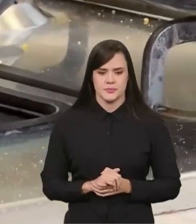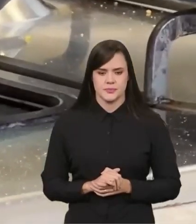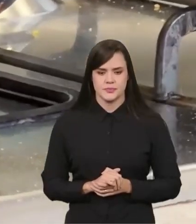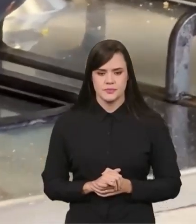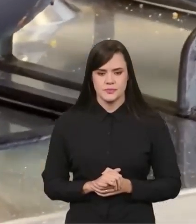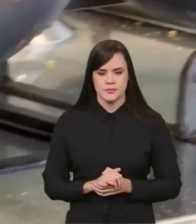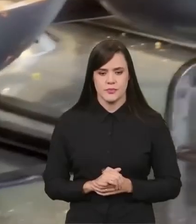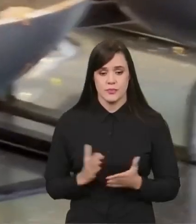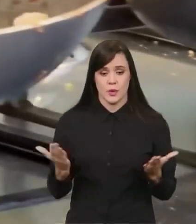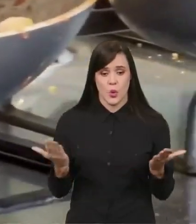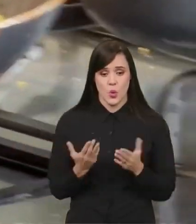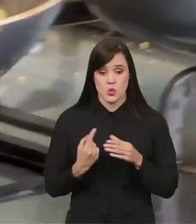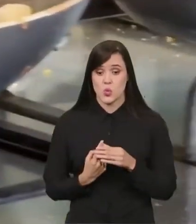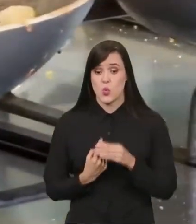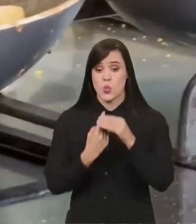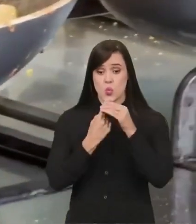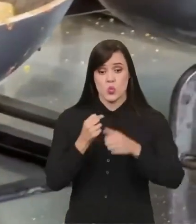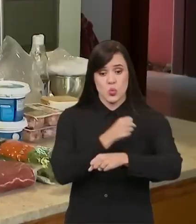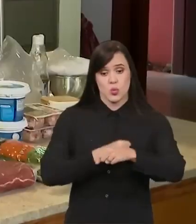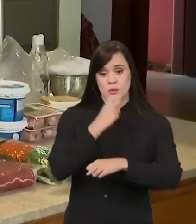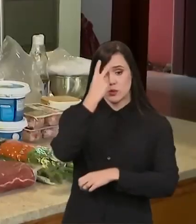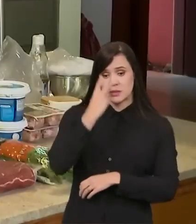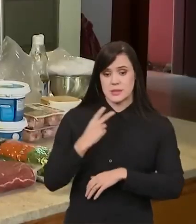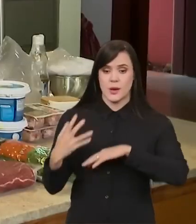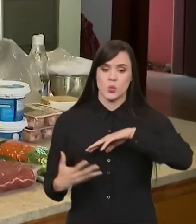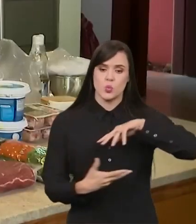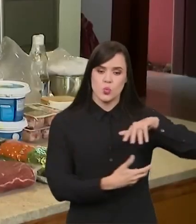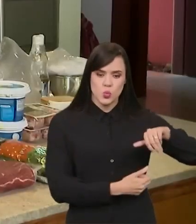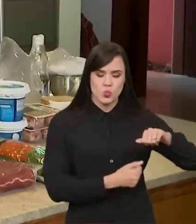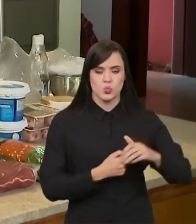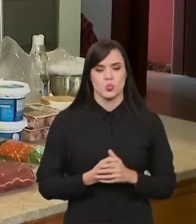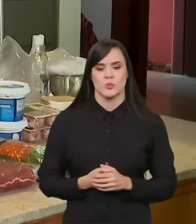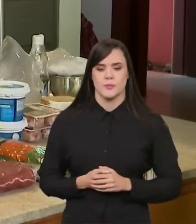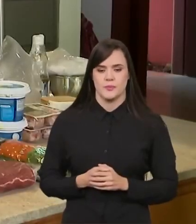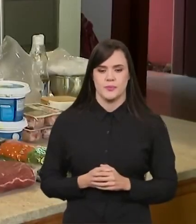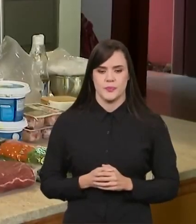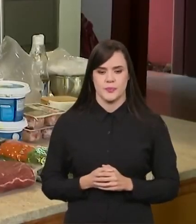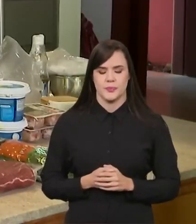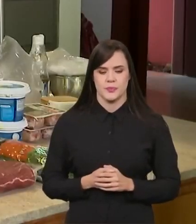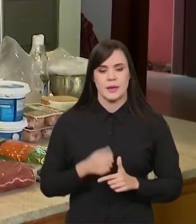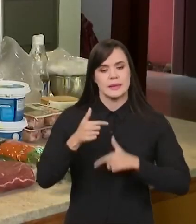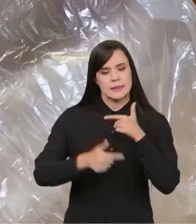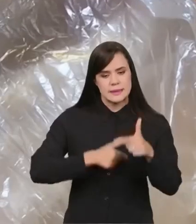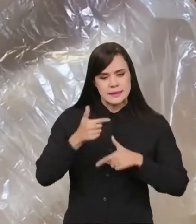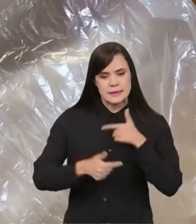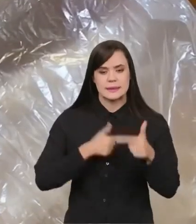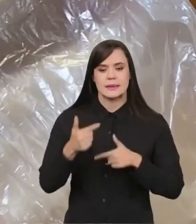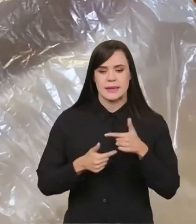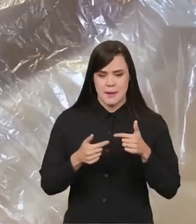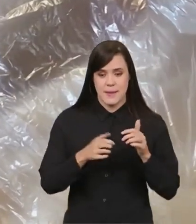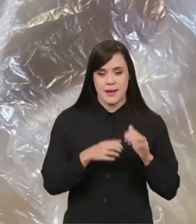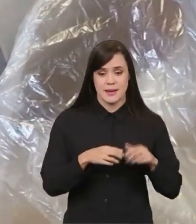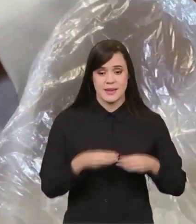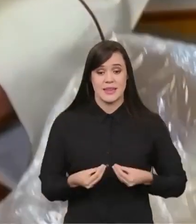Eu sou hoje o único pizzaiolo cego no mundo, né? E a gente trabalha com delivery de